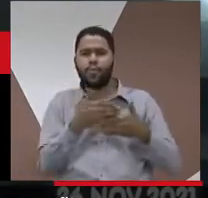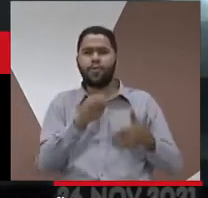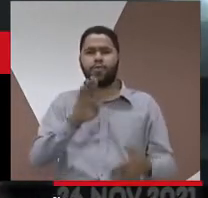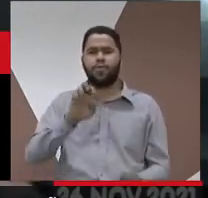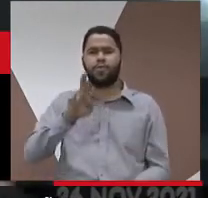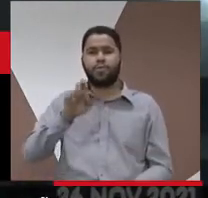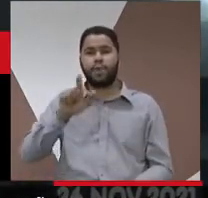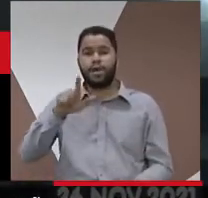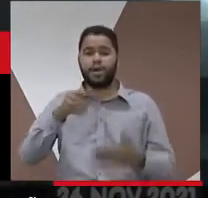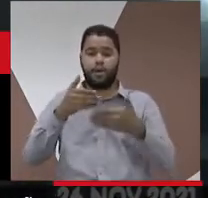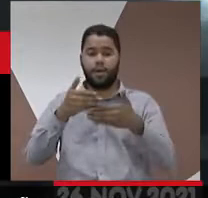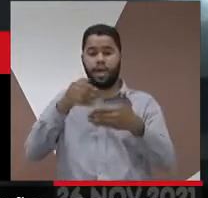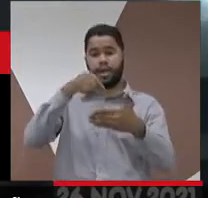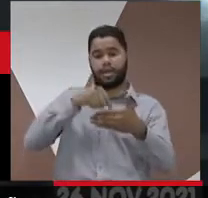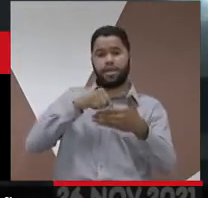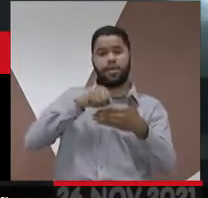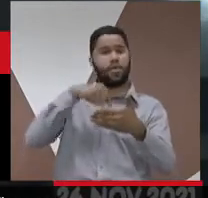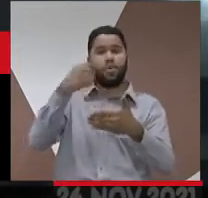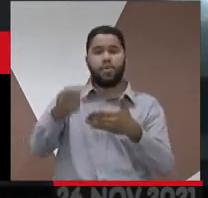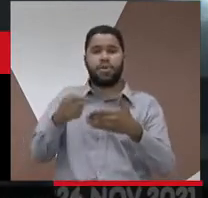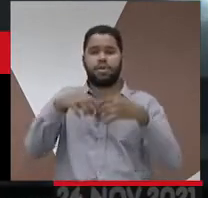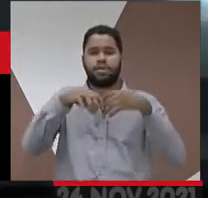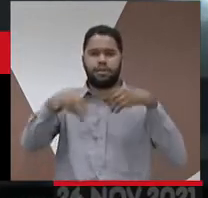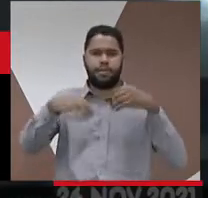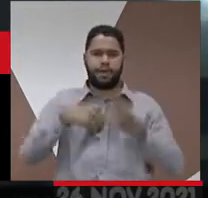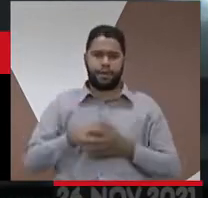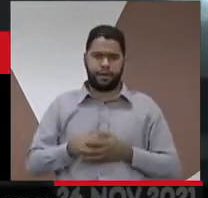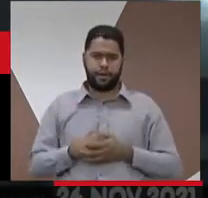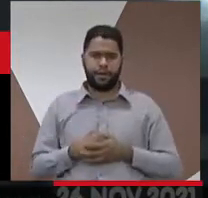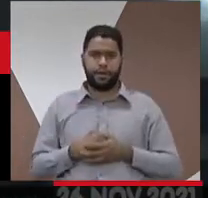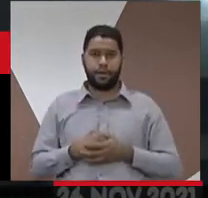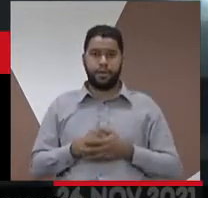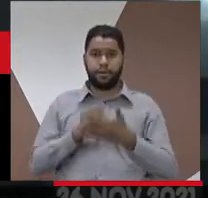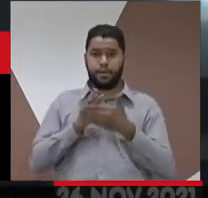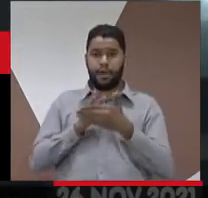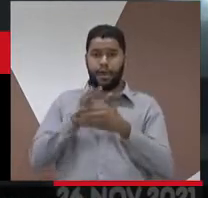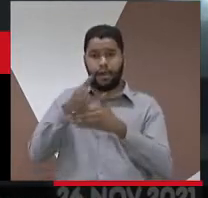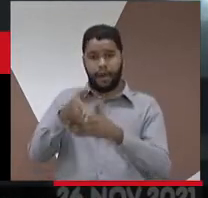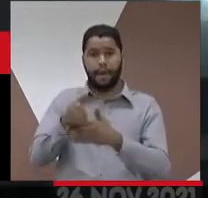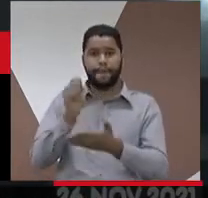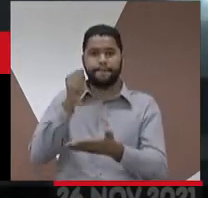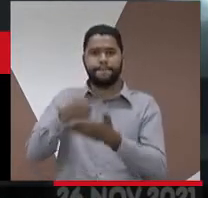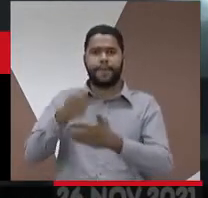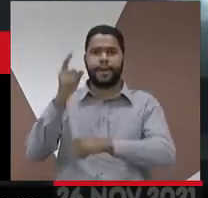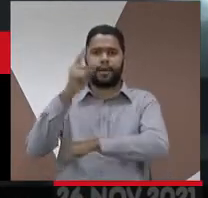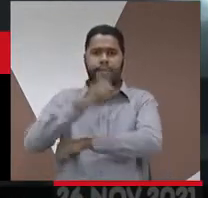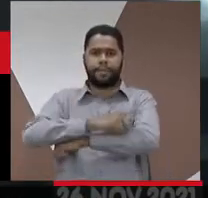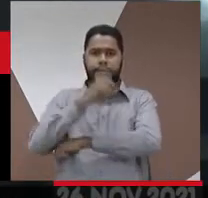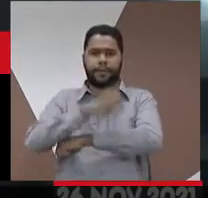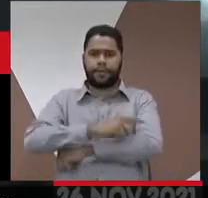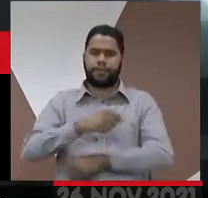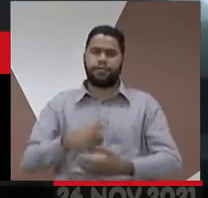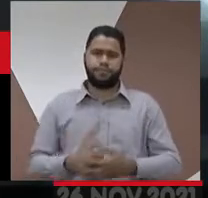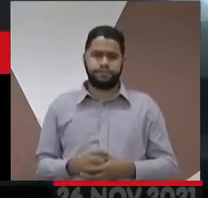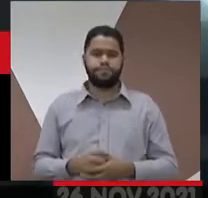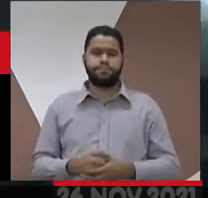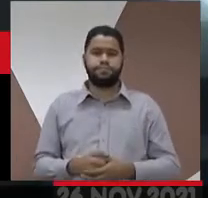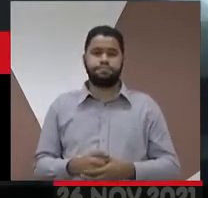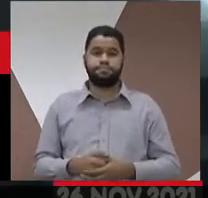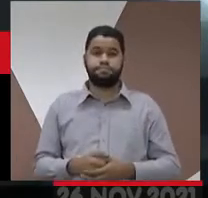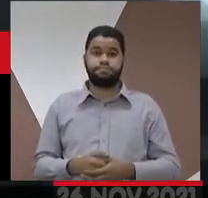um lado, ou você mora do outro. Se você quer passar do outro, vai ter que pagar o pedágio. E